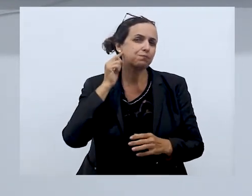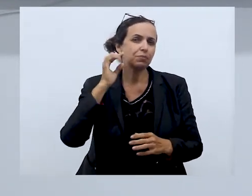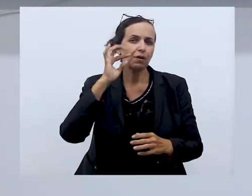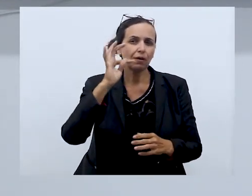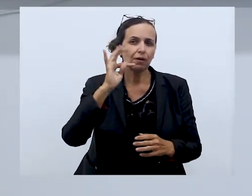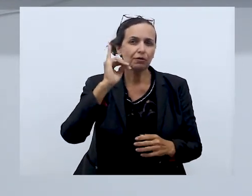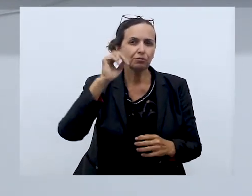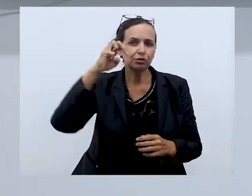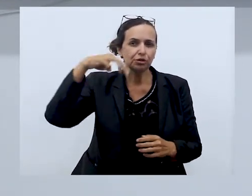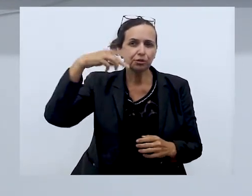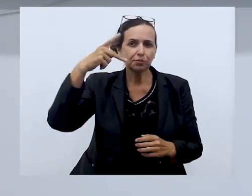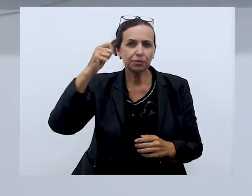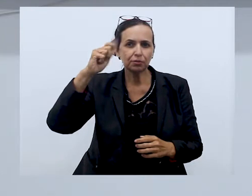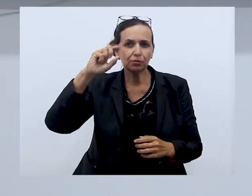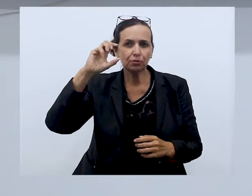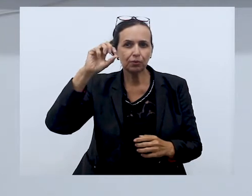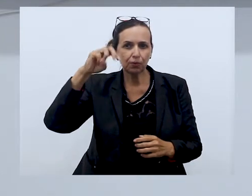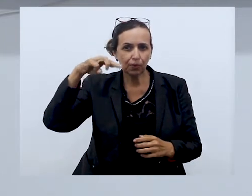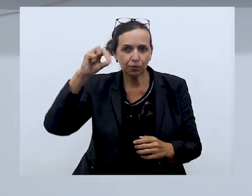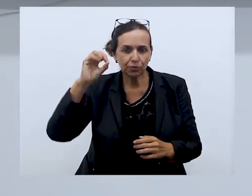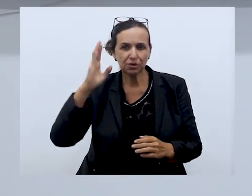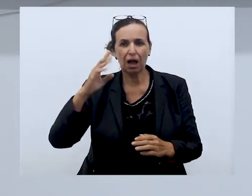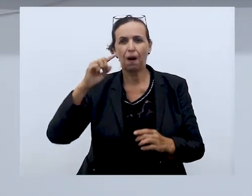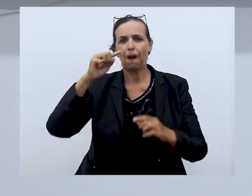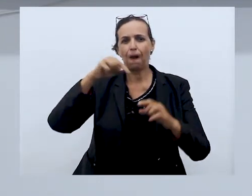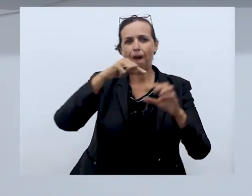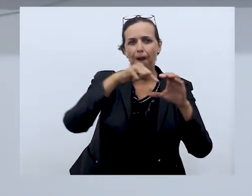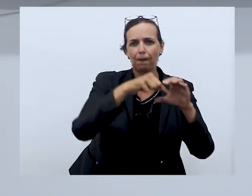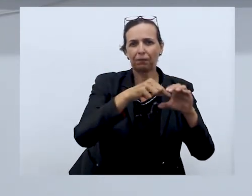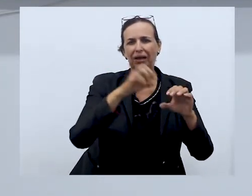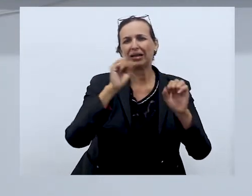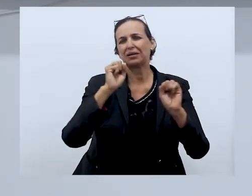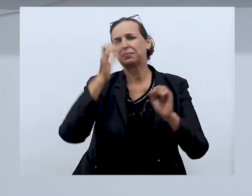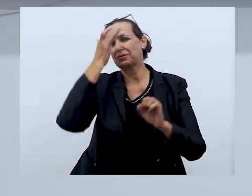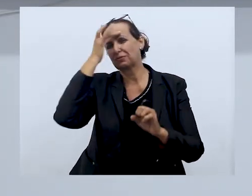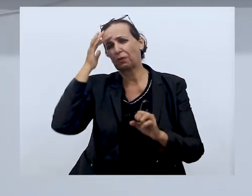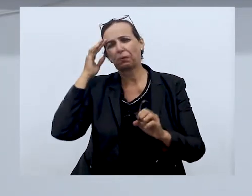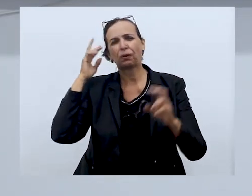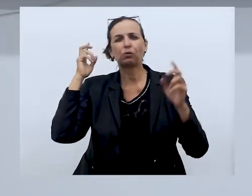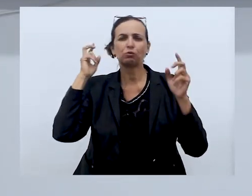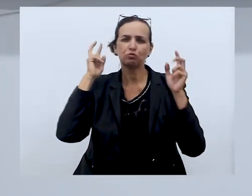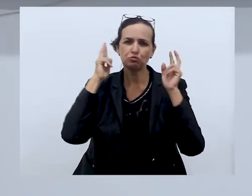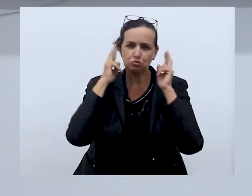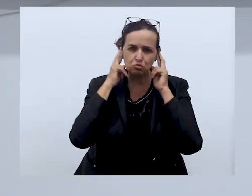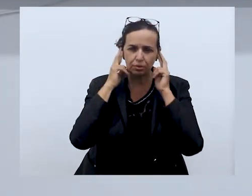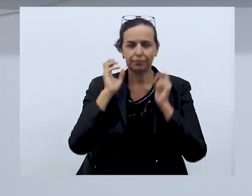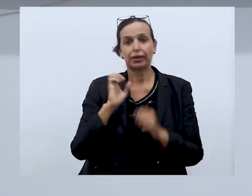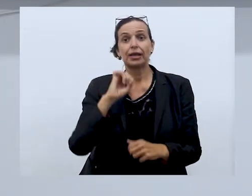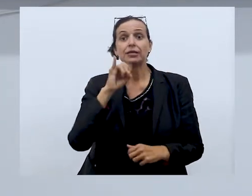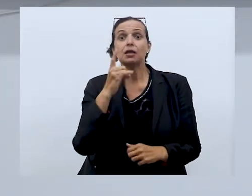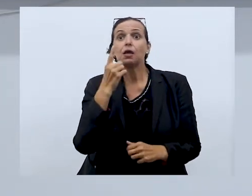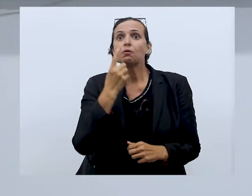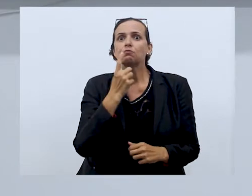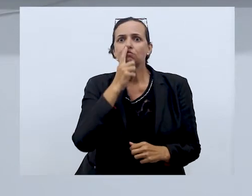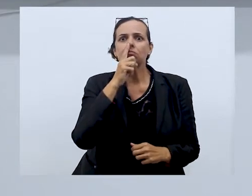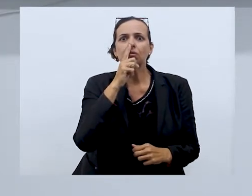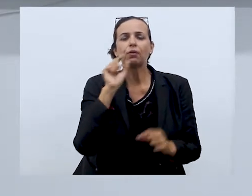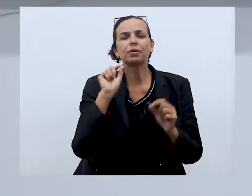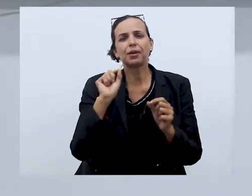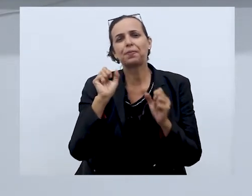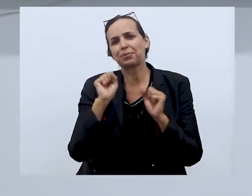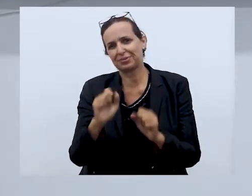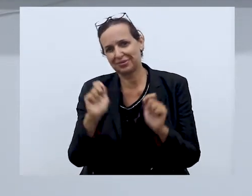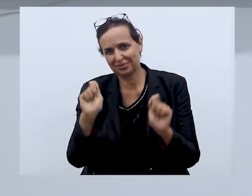tímpano ou com a tentativa de retirada o tímpano ser perfurado, o que causará infecções e danos para a audição.